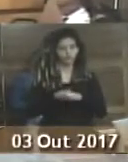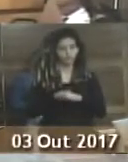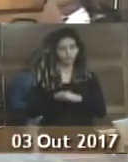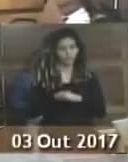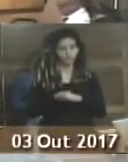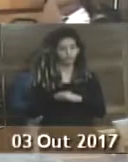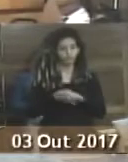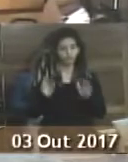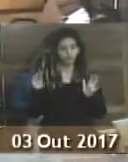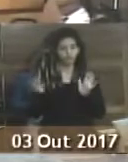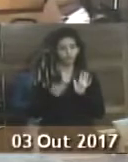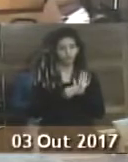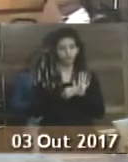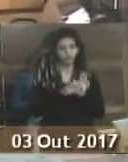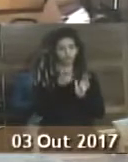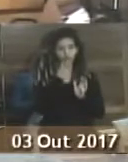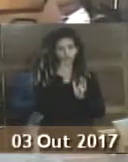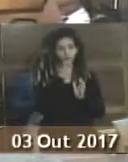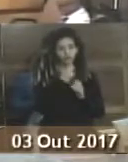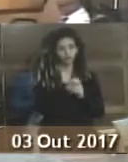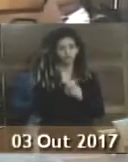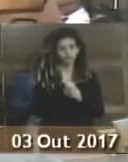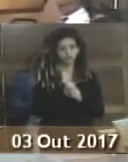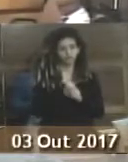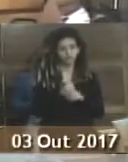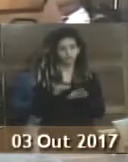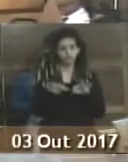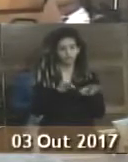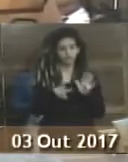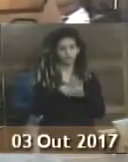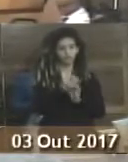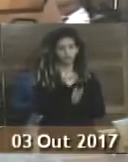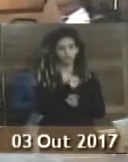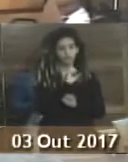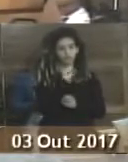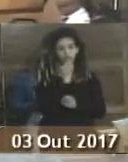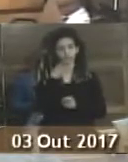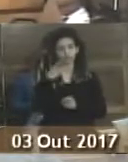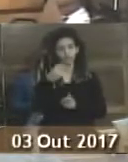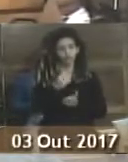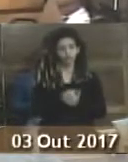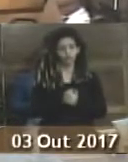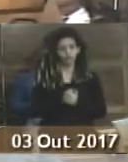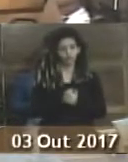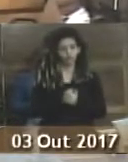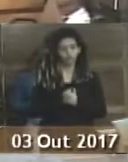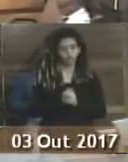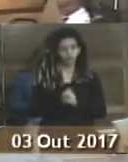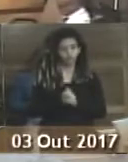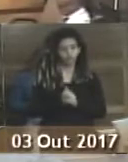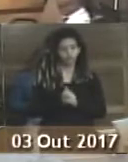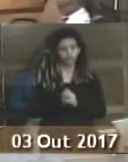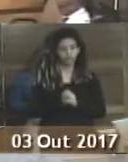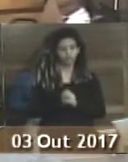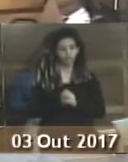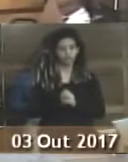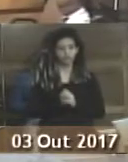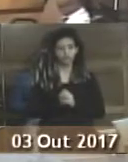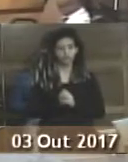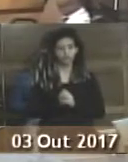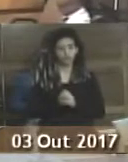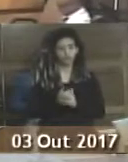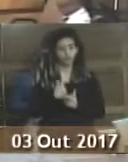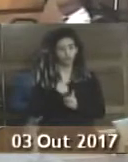Eu queria propor uma emenda verbal ao projeto de lei 83 de 2017. Não só eu,